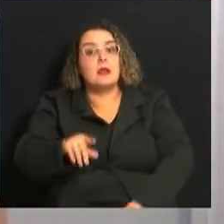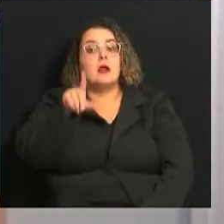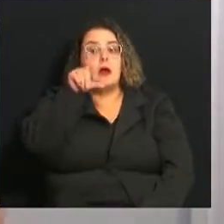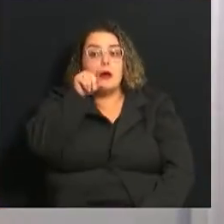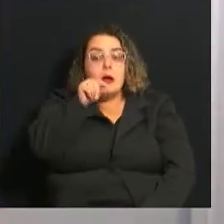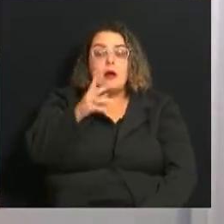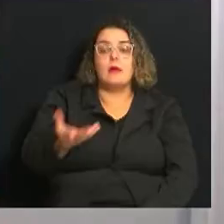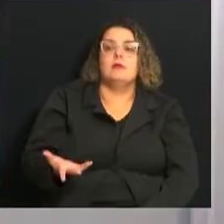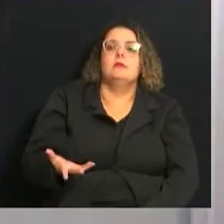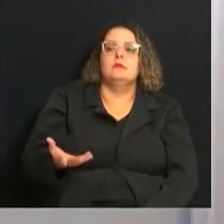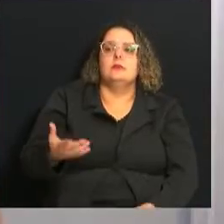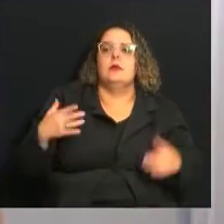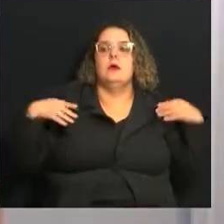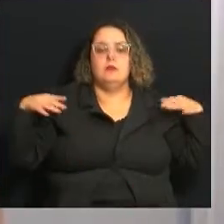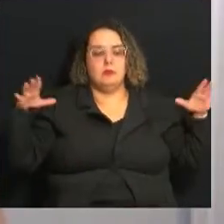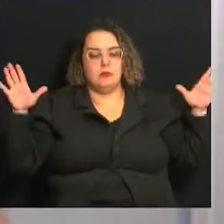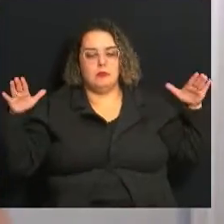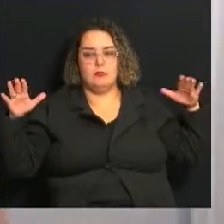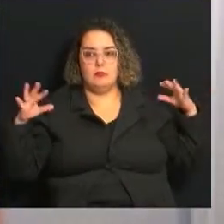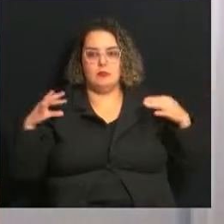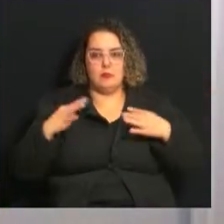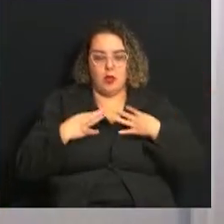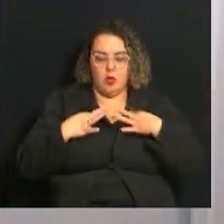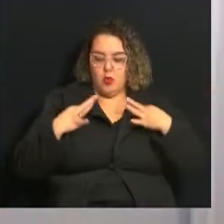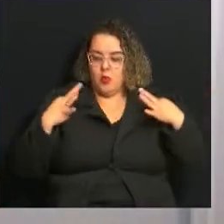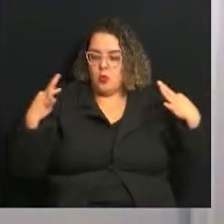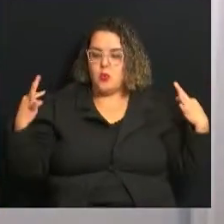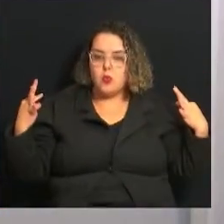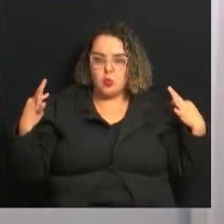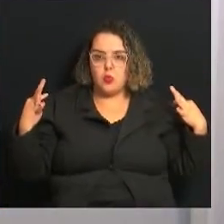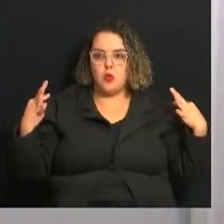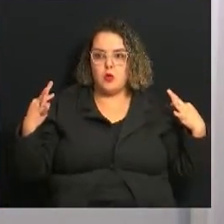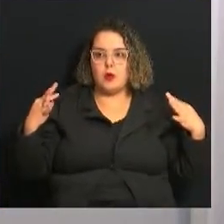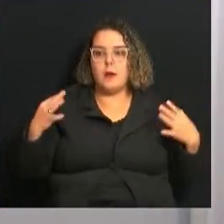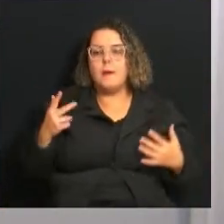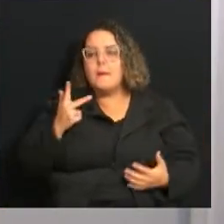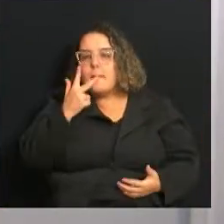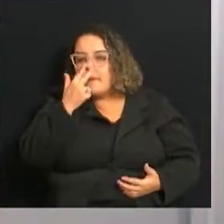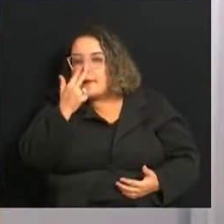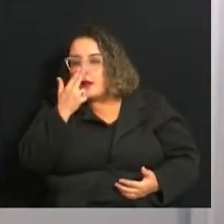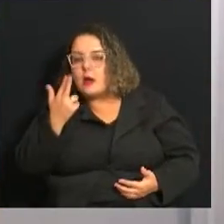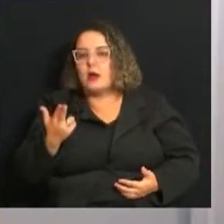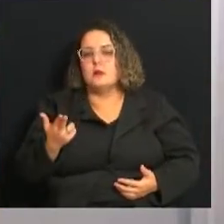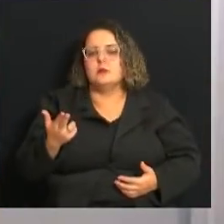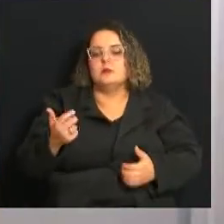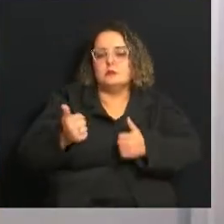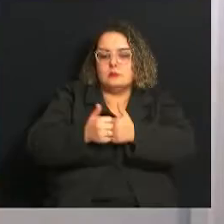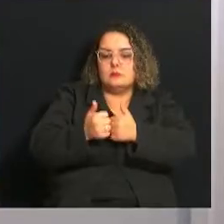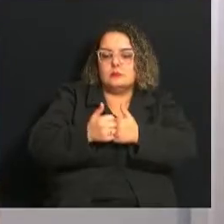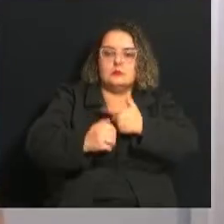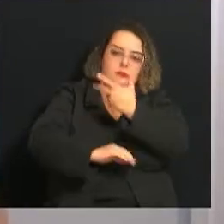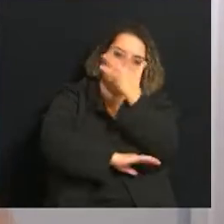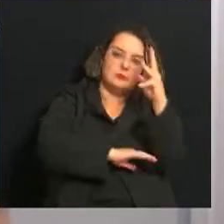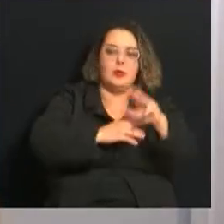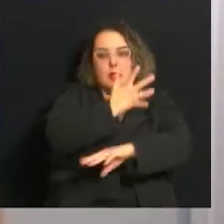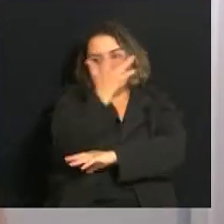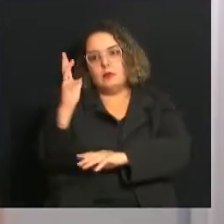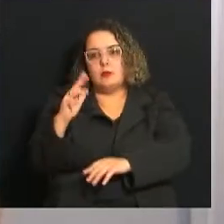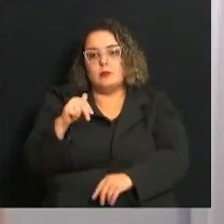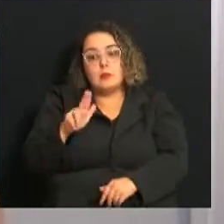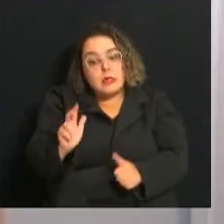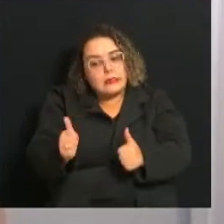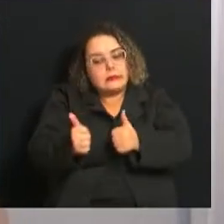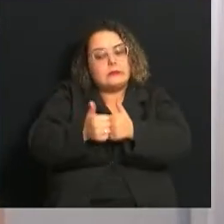tronco mais próximo, né, um tronco artificial, próximo da natureza, para poder manter ele mais próximo possível. Aqui a gente tem